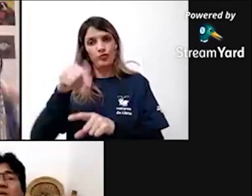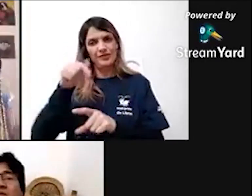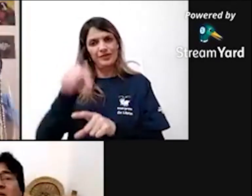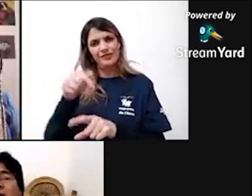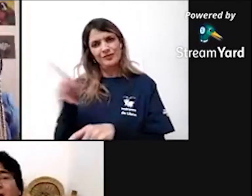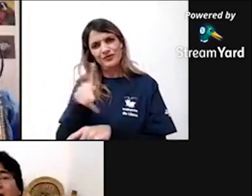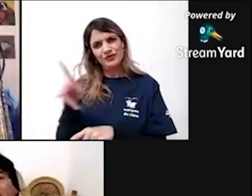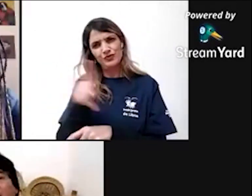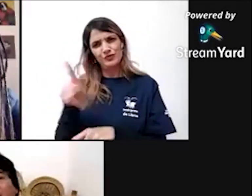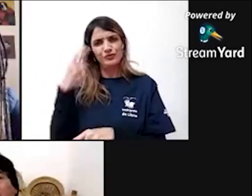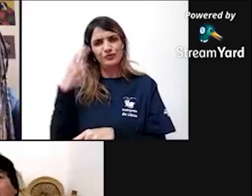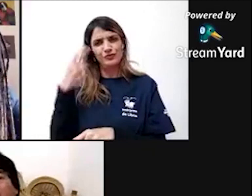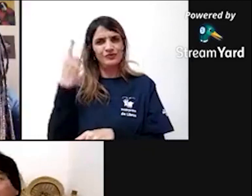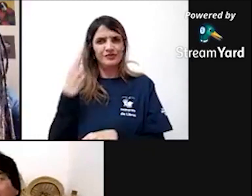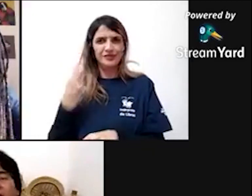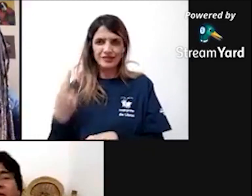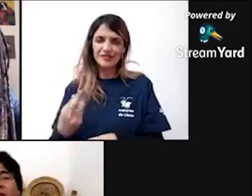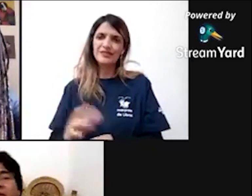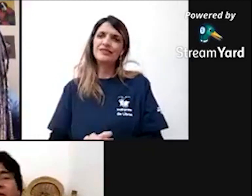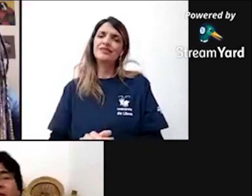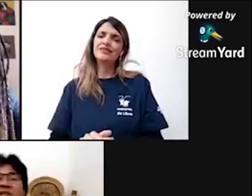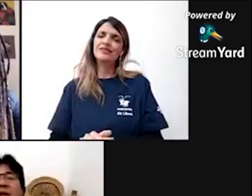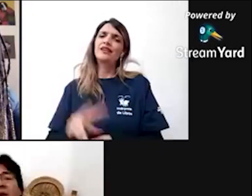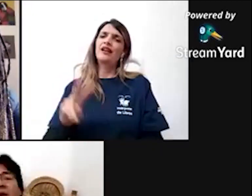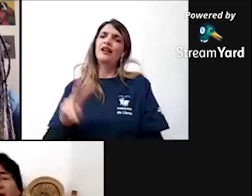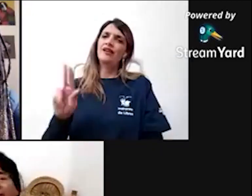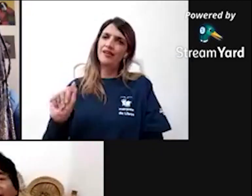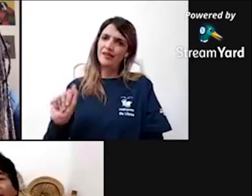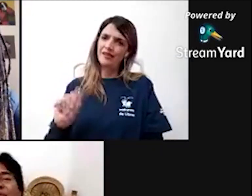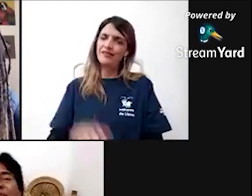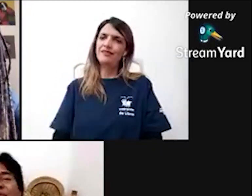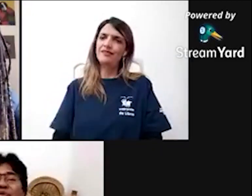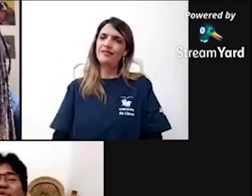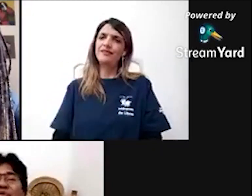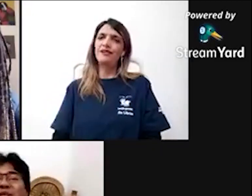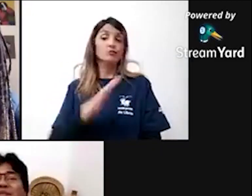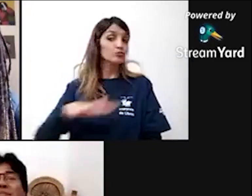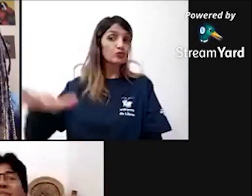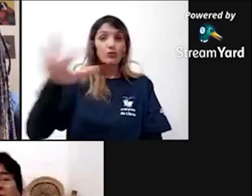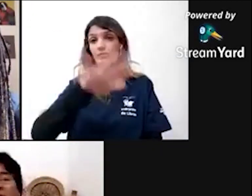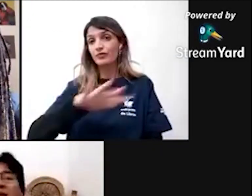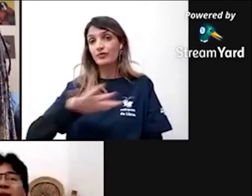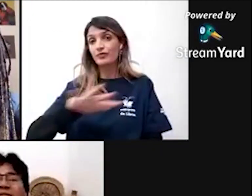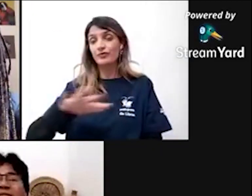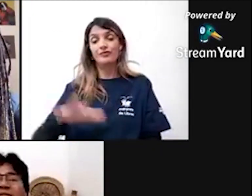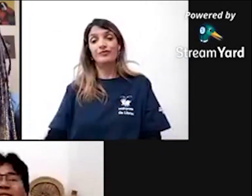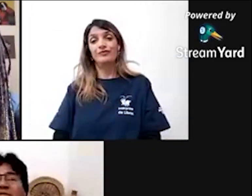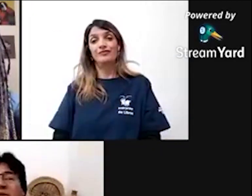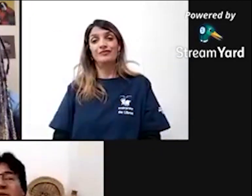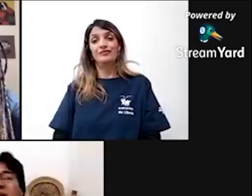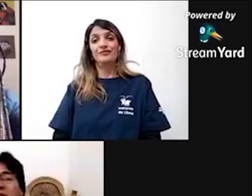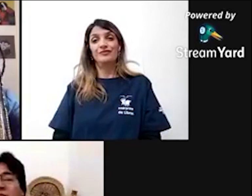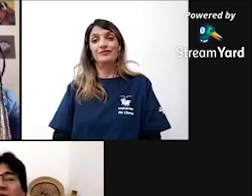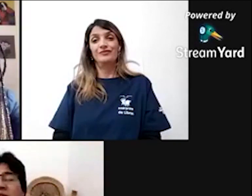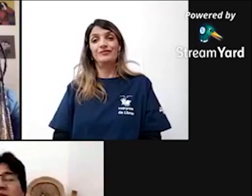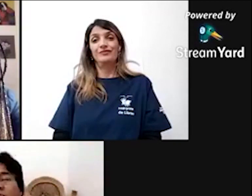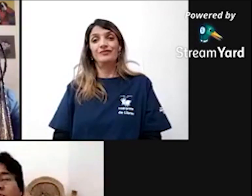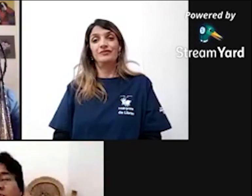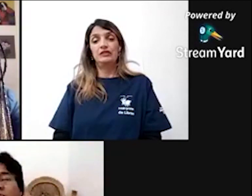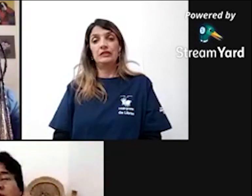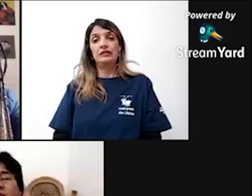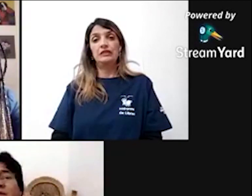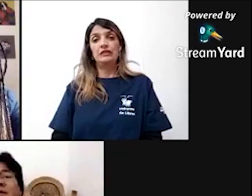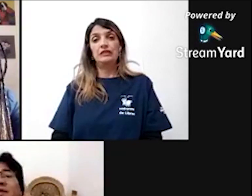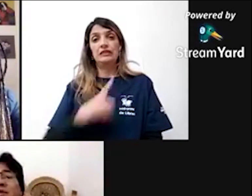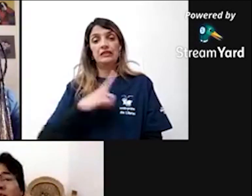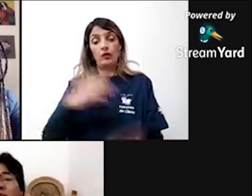educadores, Jussara, a Vera Lúcia, todo mundo que fez com que chegássemos até esse ponto aqui,